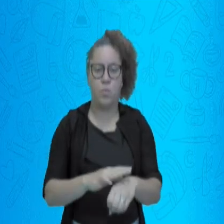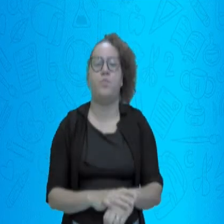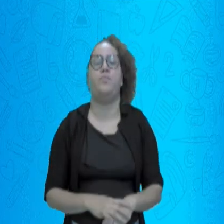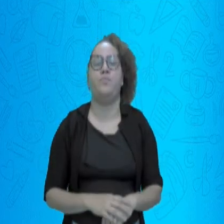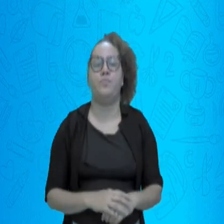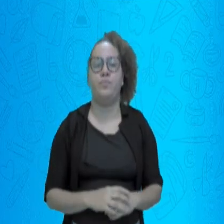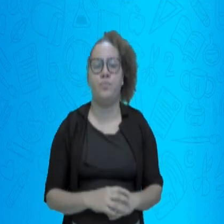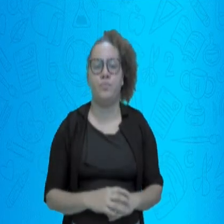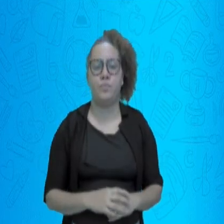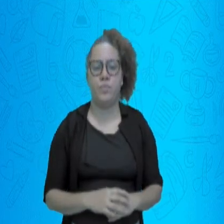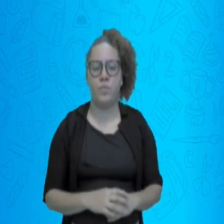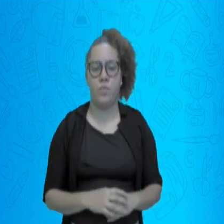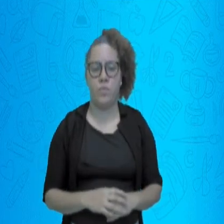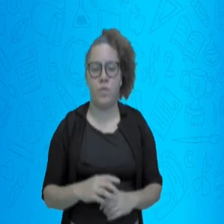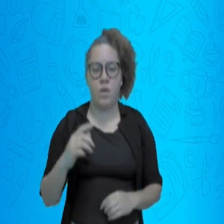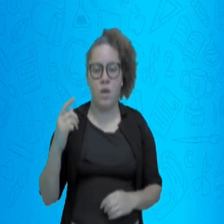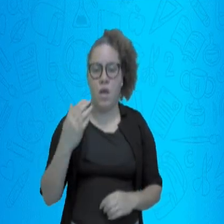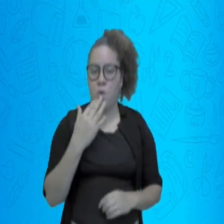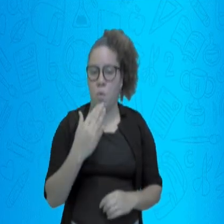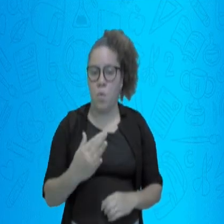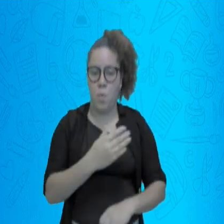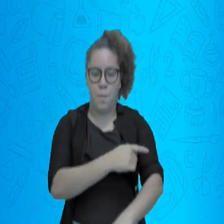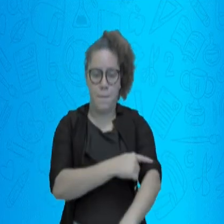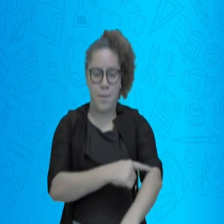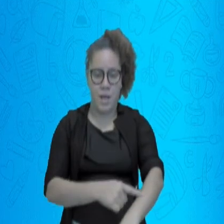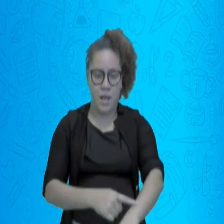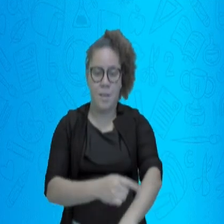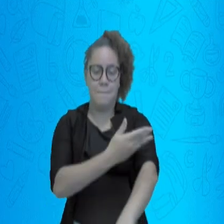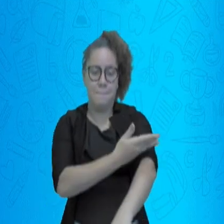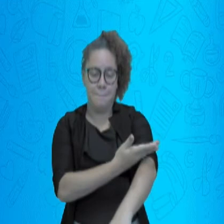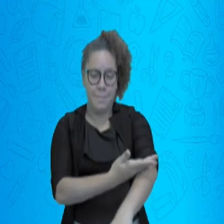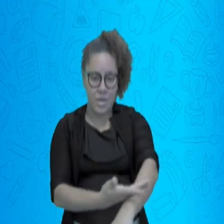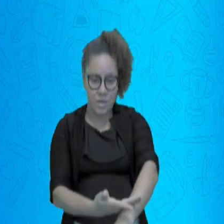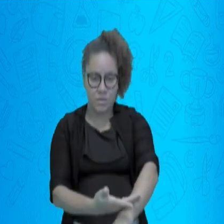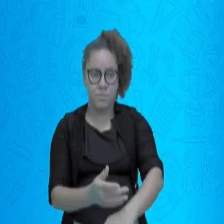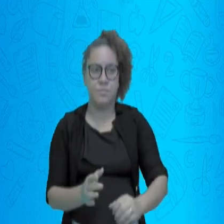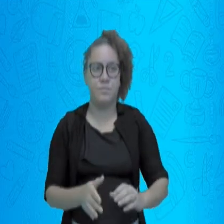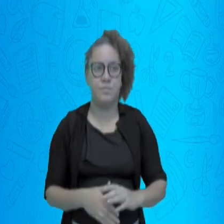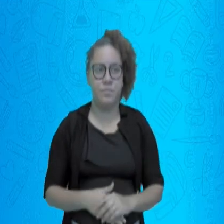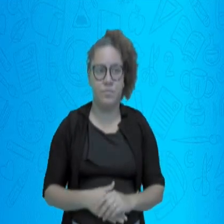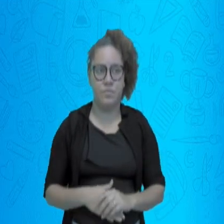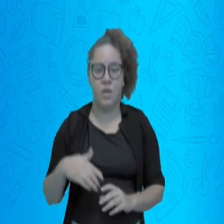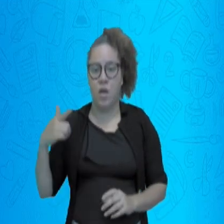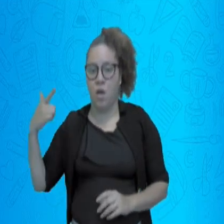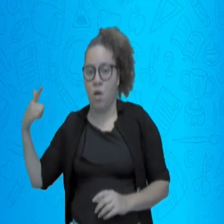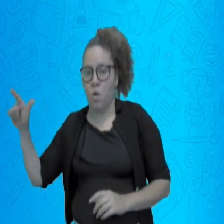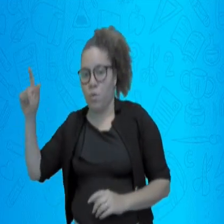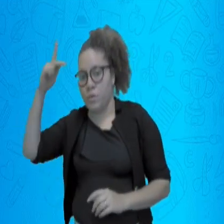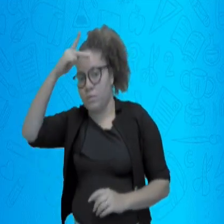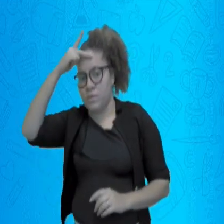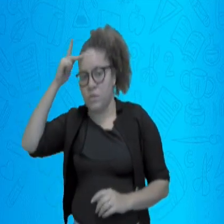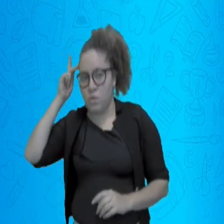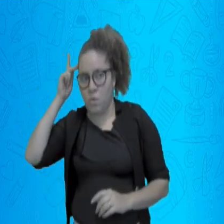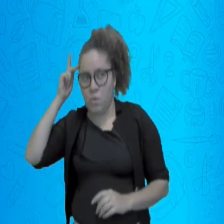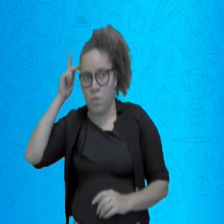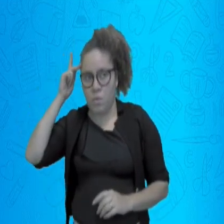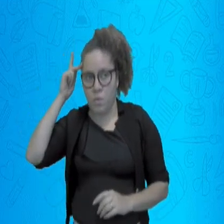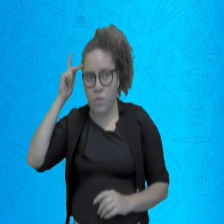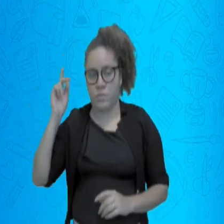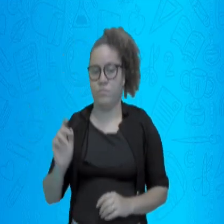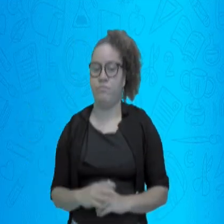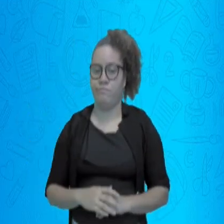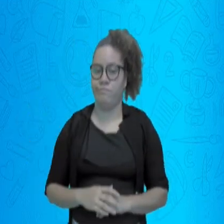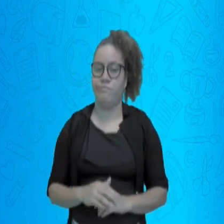uma cor da pele branca. Olha só, vamos analisar a outra pessoa. Olha